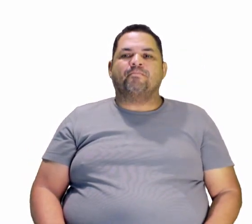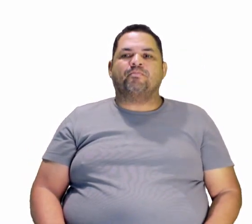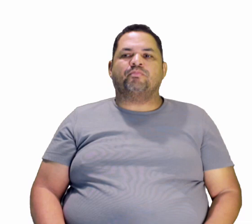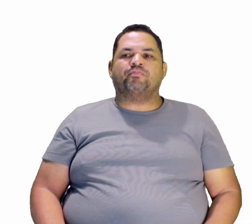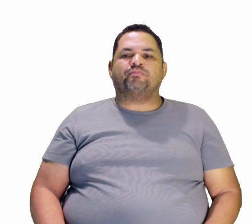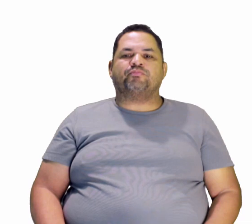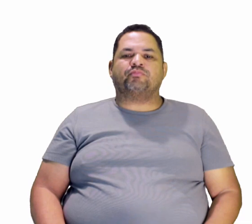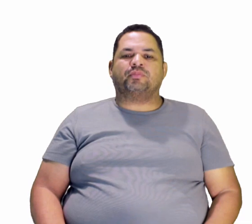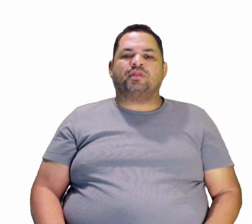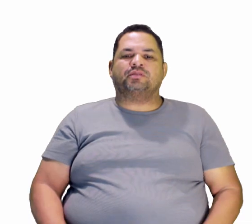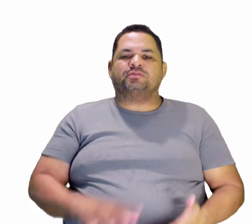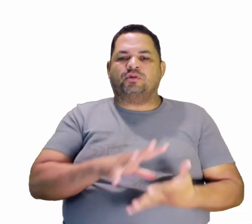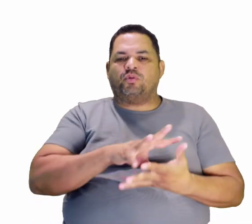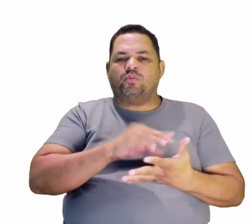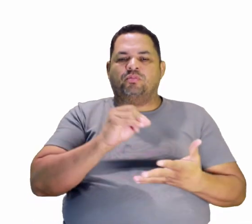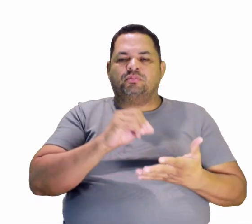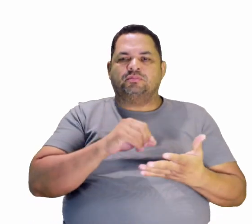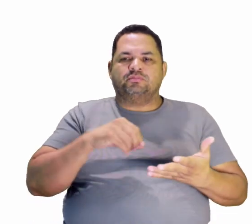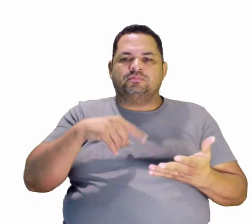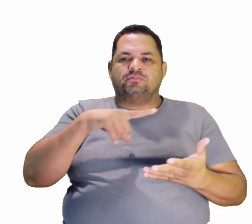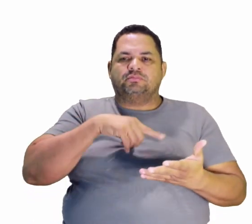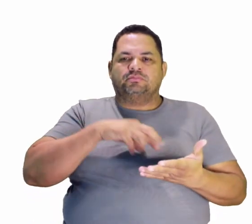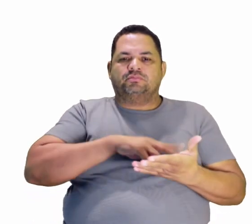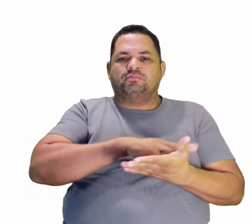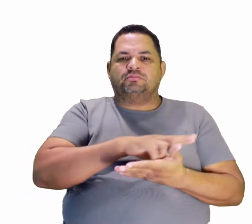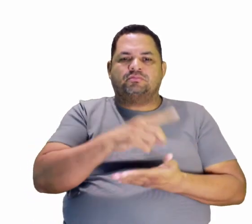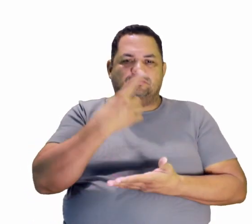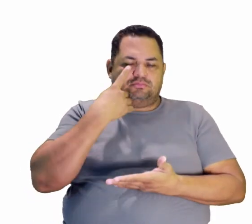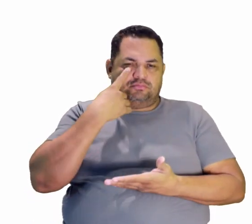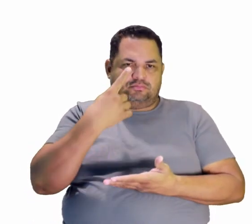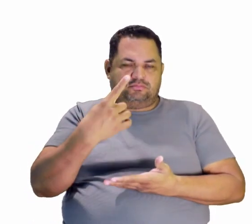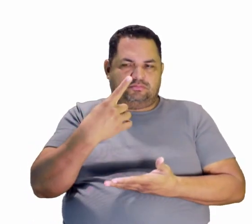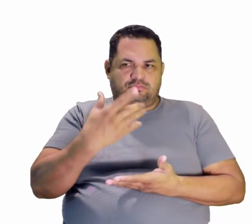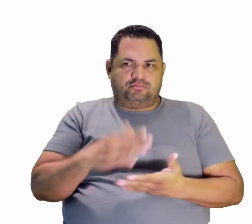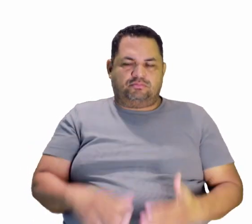Deixar aí para vocês copiarem, tem bastante coisa aí. Dá uma olhada também, né?